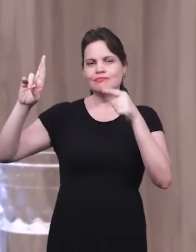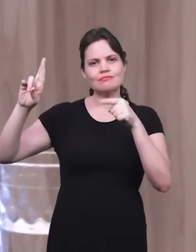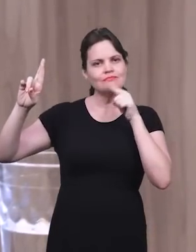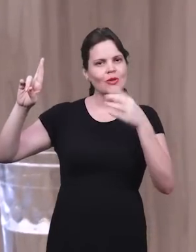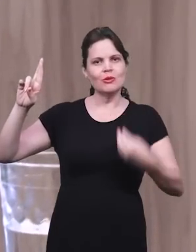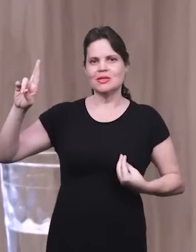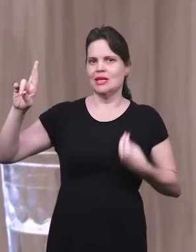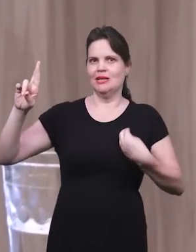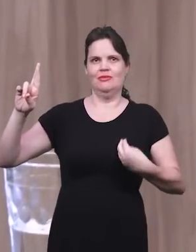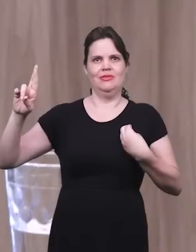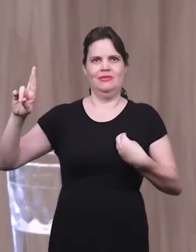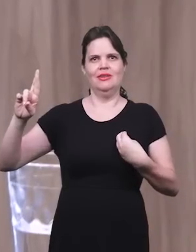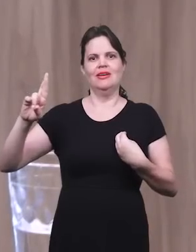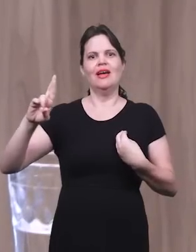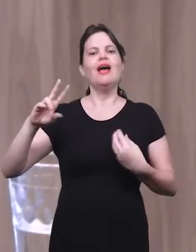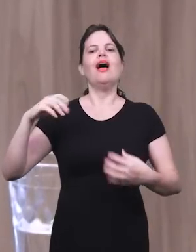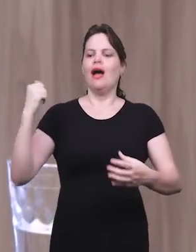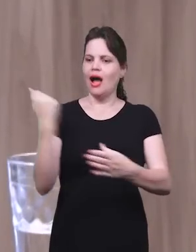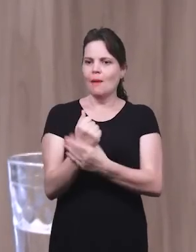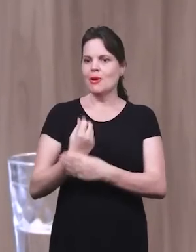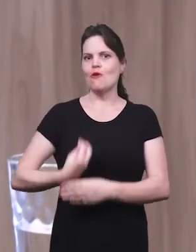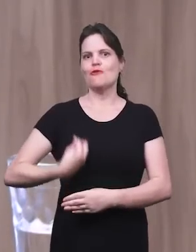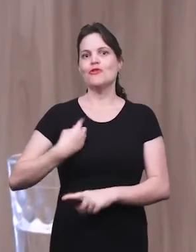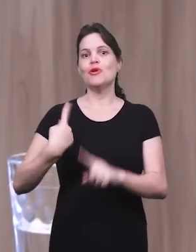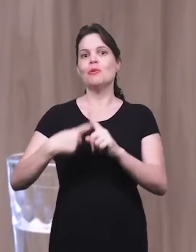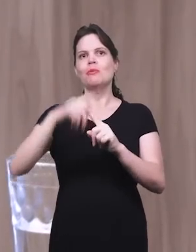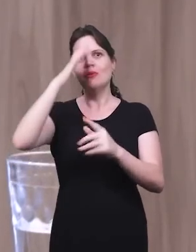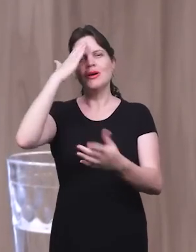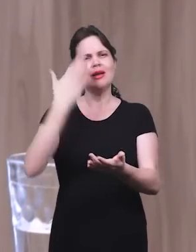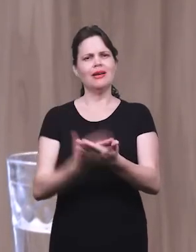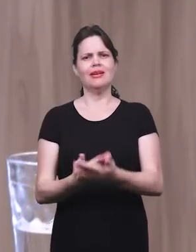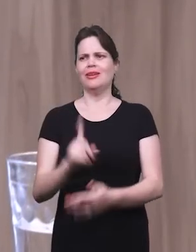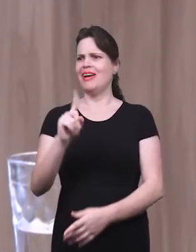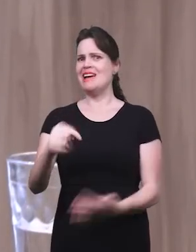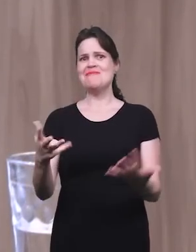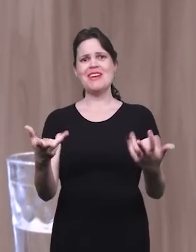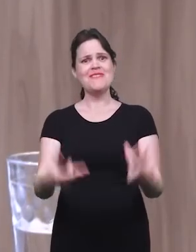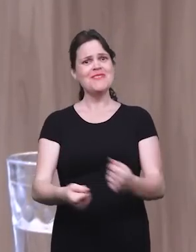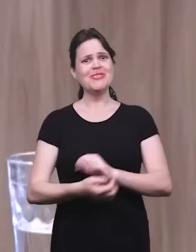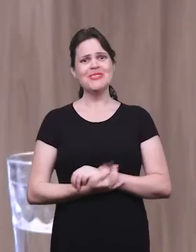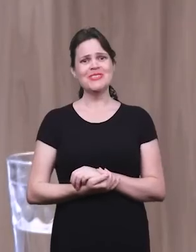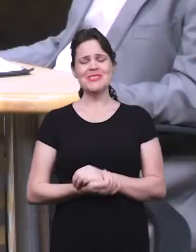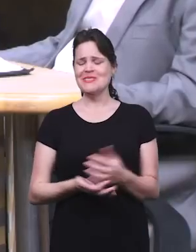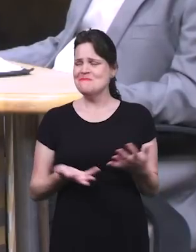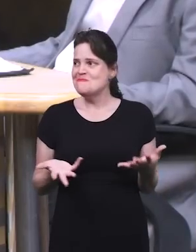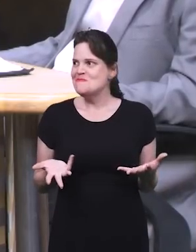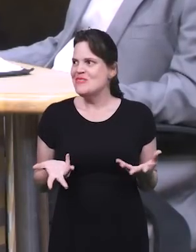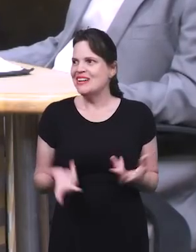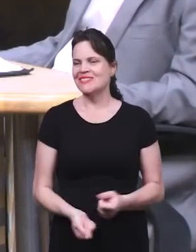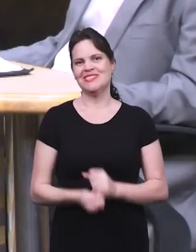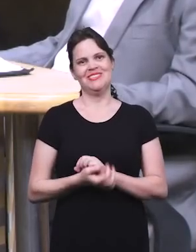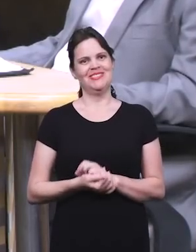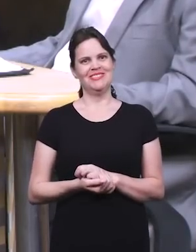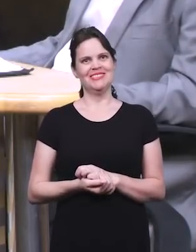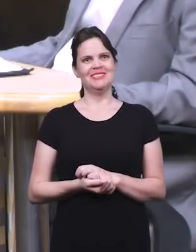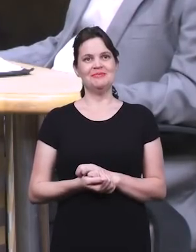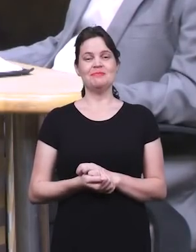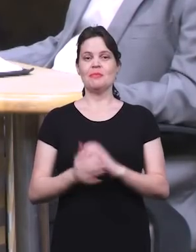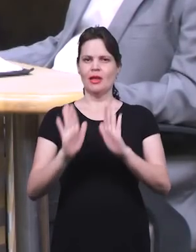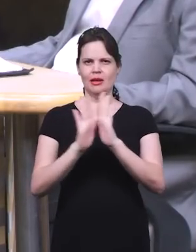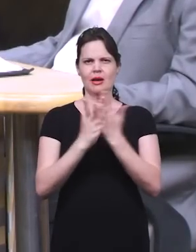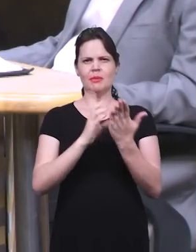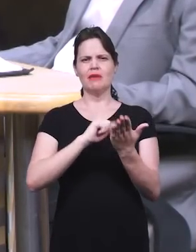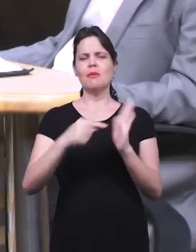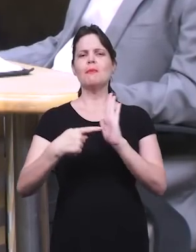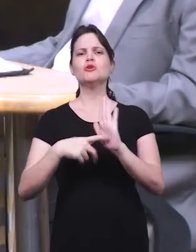essa obra. Abraão viveu essa obra porque ele creu. Isso é maravilhoso. Deus. E a